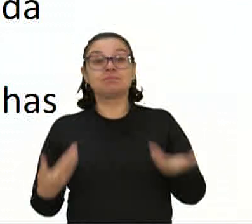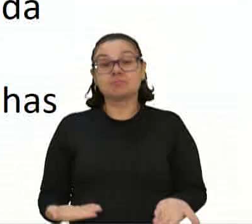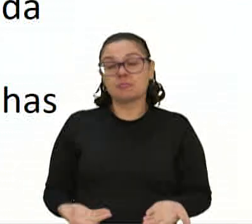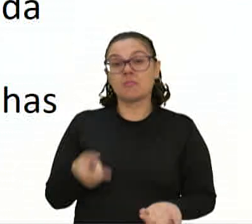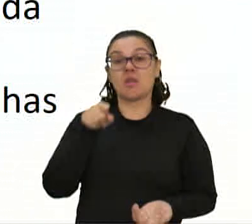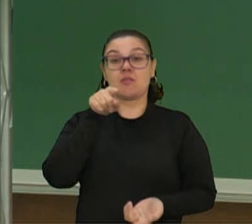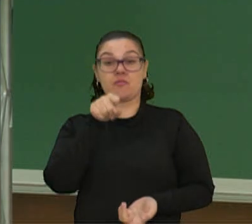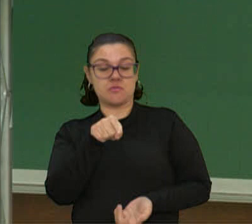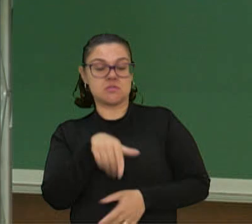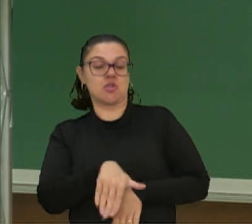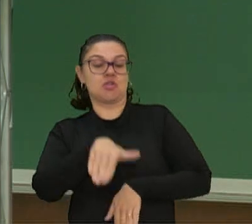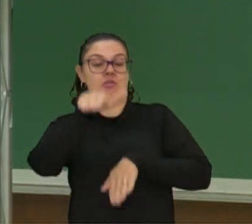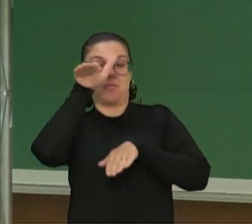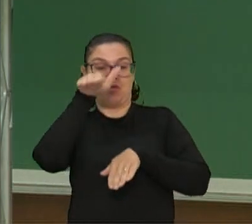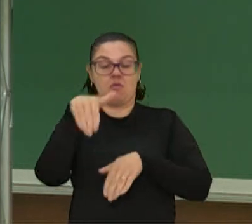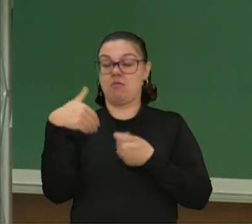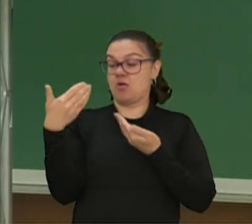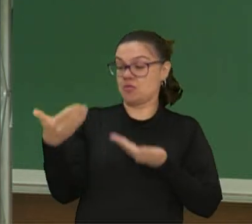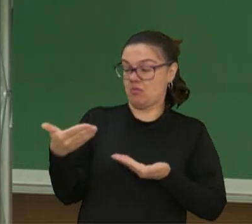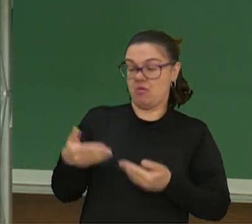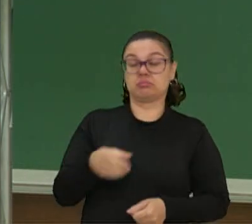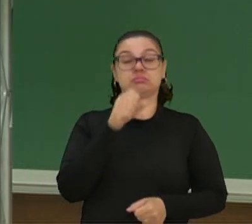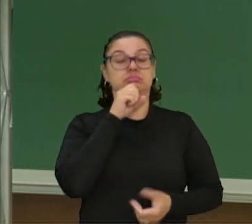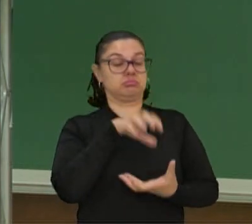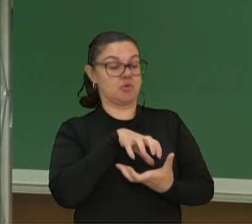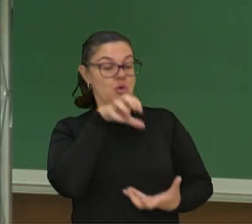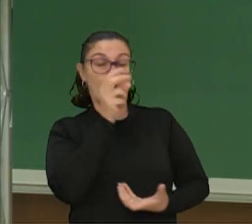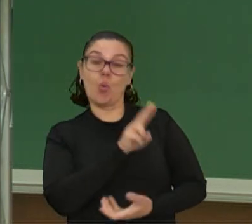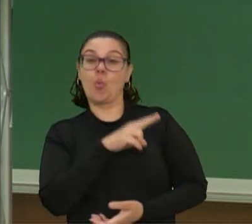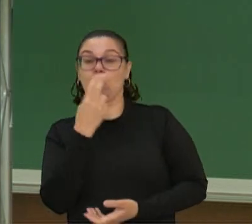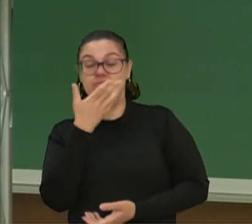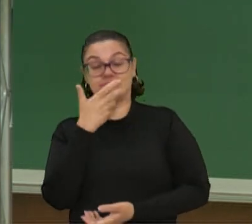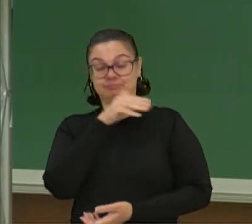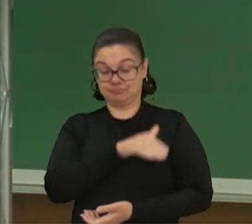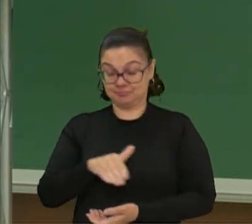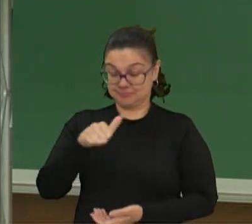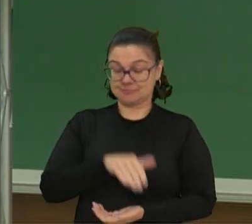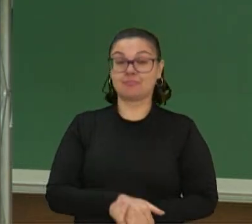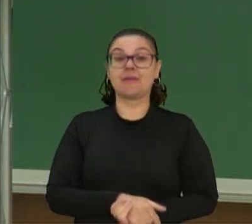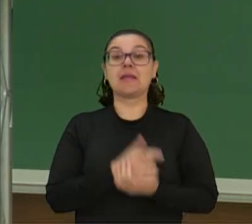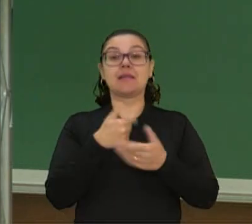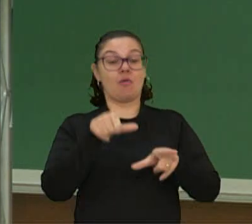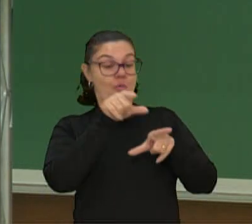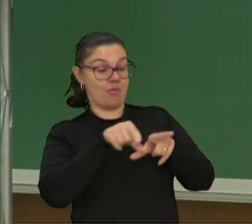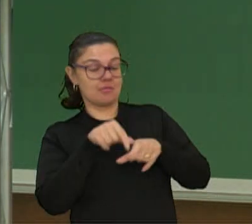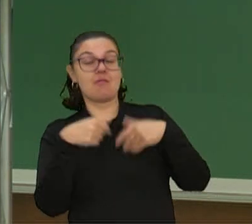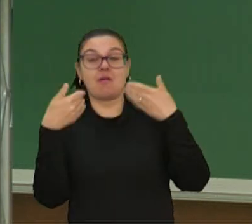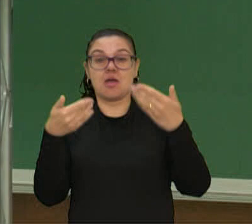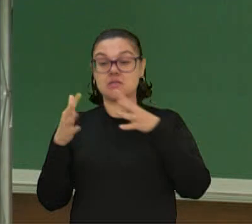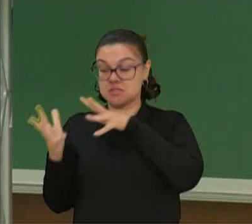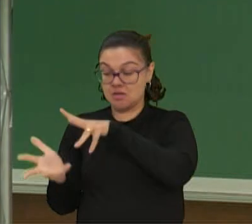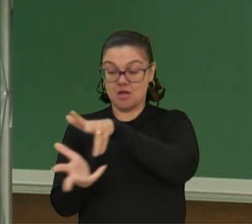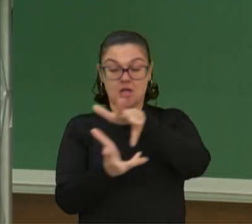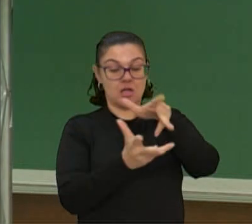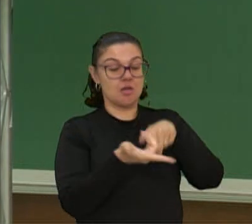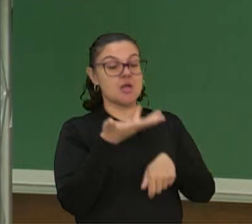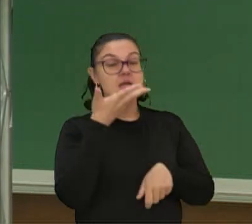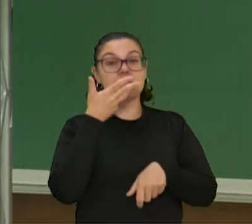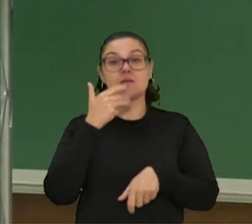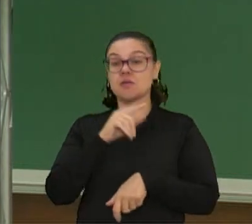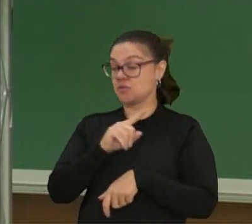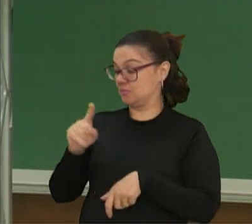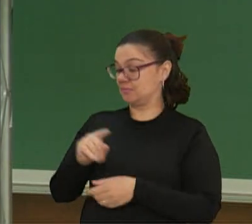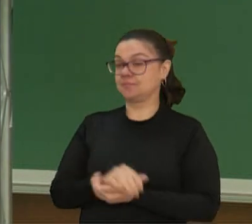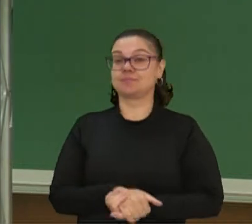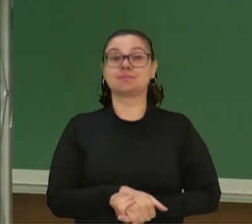seja você jovem, um senhor ou mesmo uma criança, não é mesmo? A literatura ela é universal, seja infantil ou não.